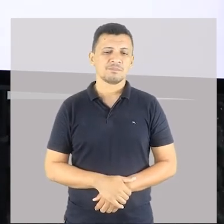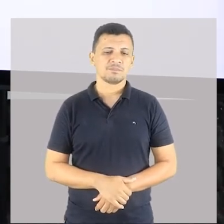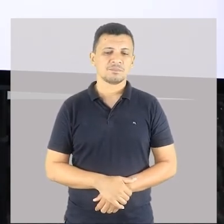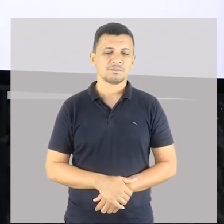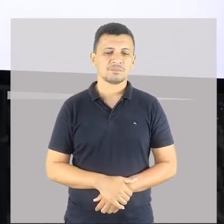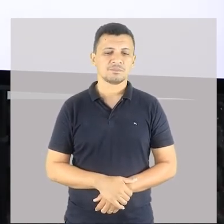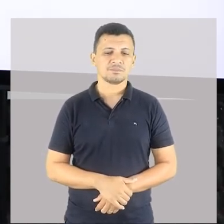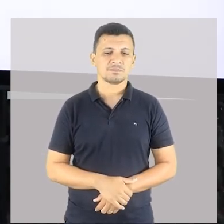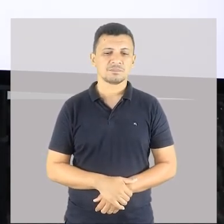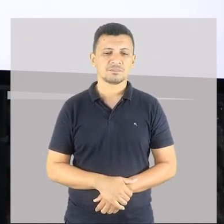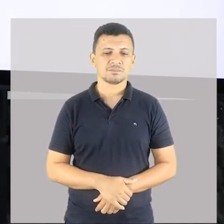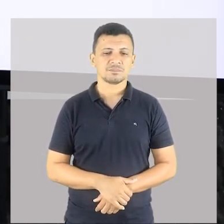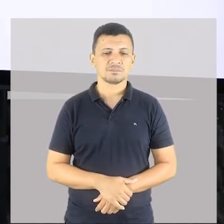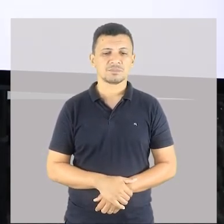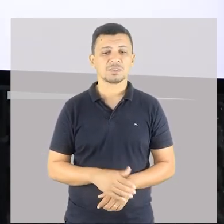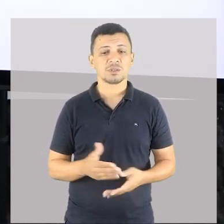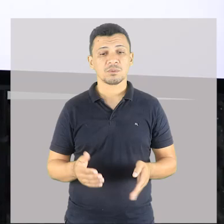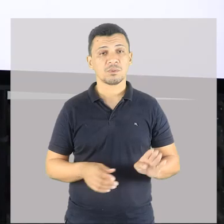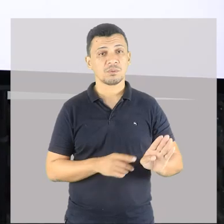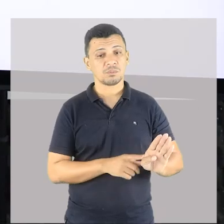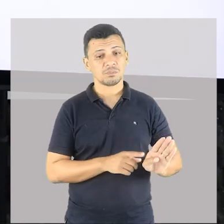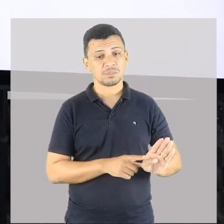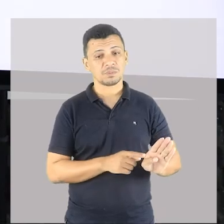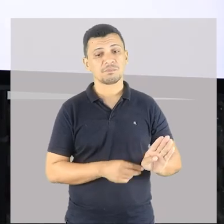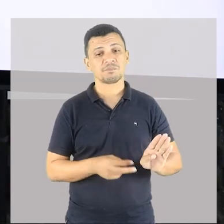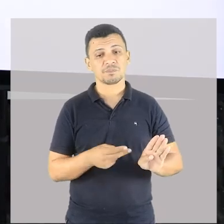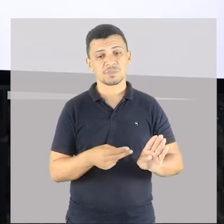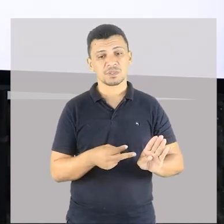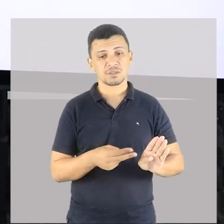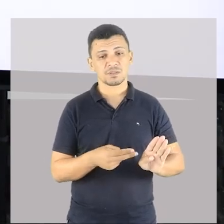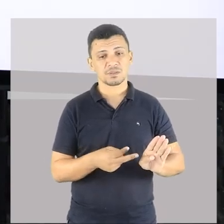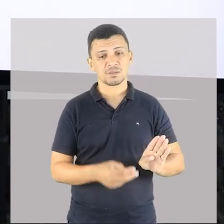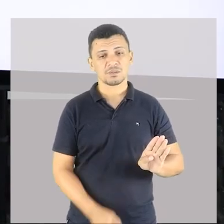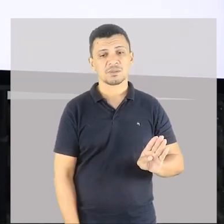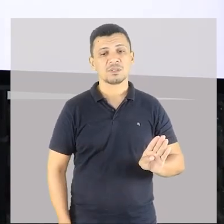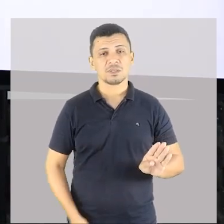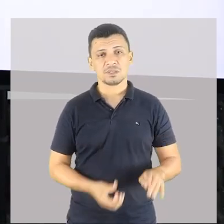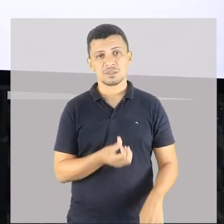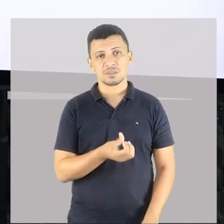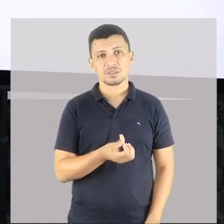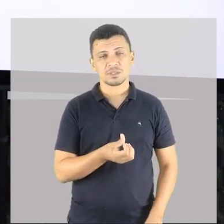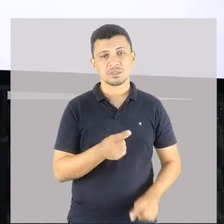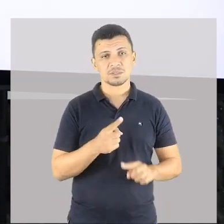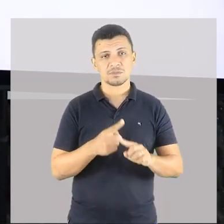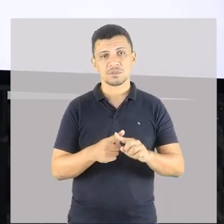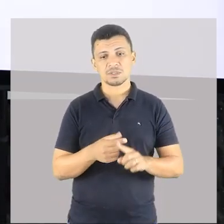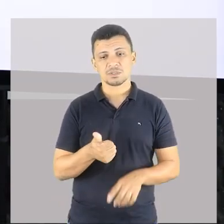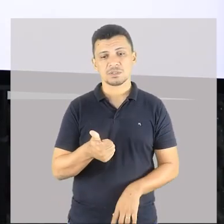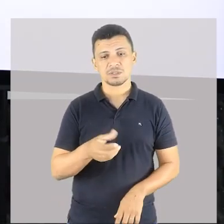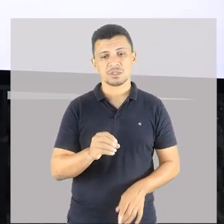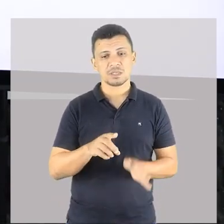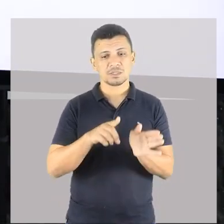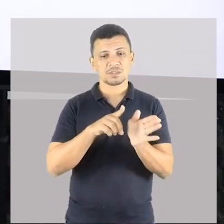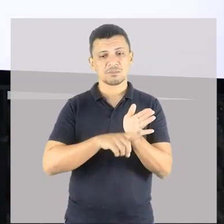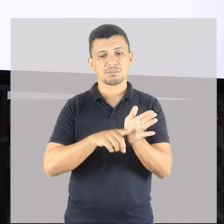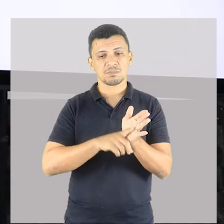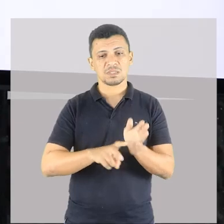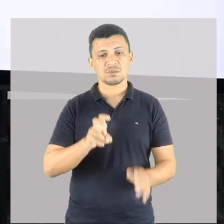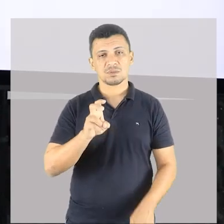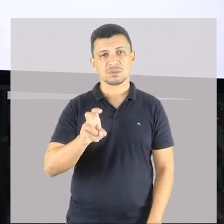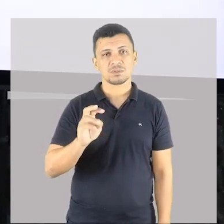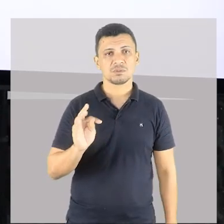Então, a intensidade do campo vai ser 6 vezes 10 elevado a menos 5